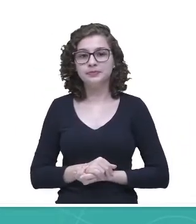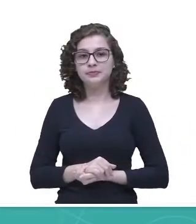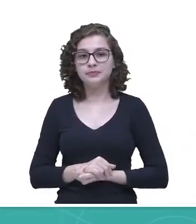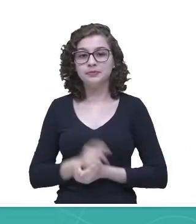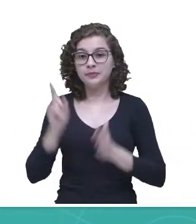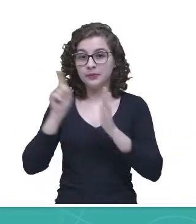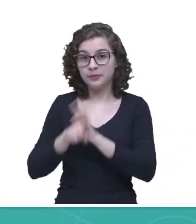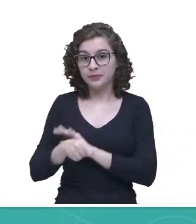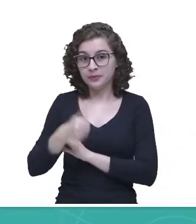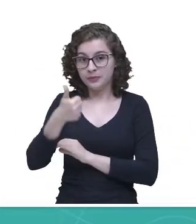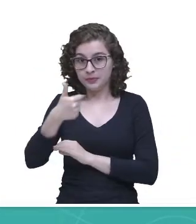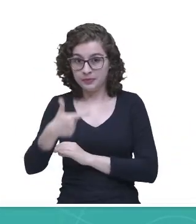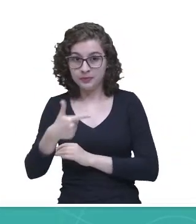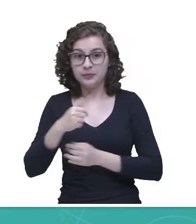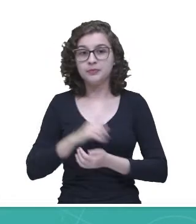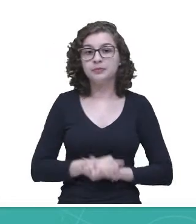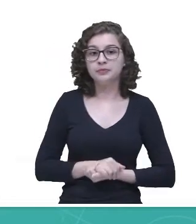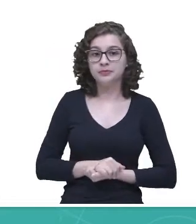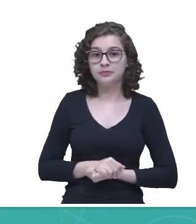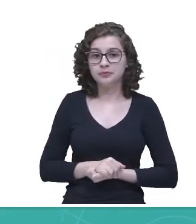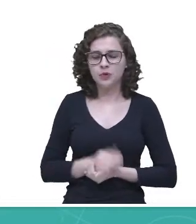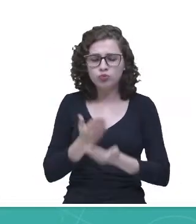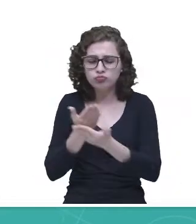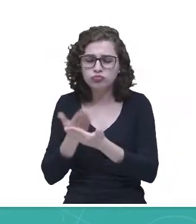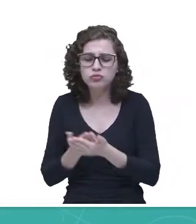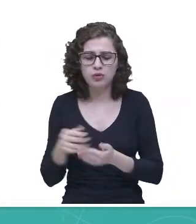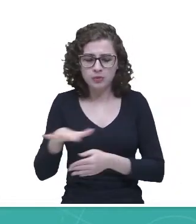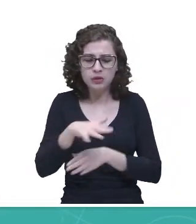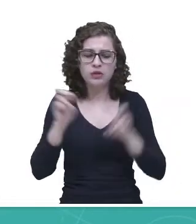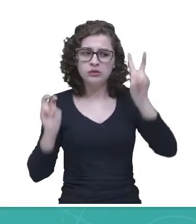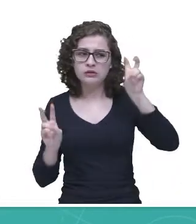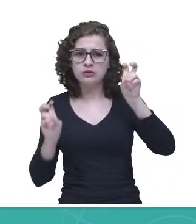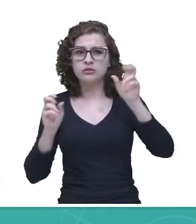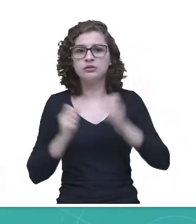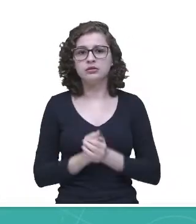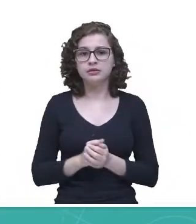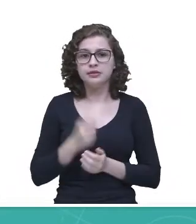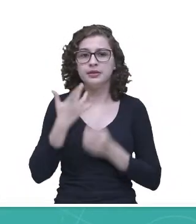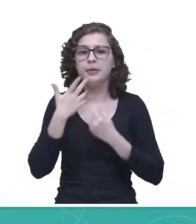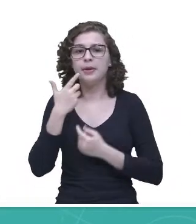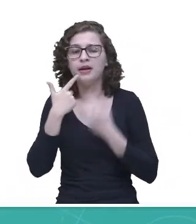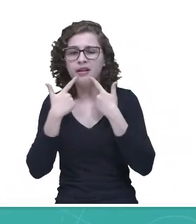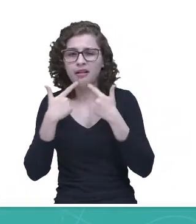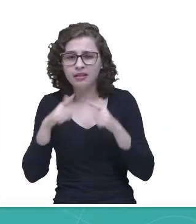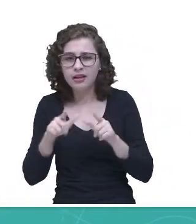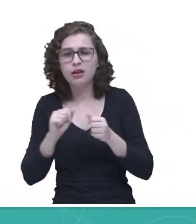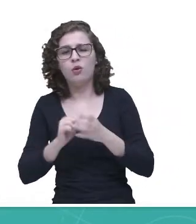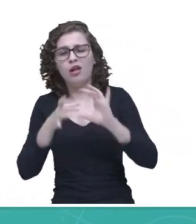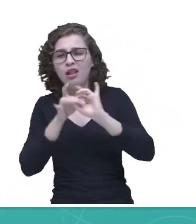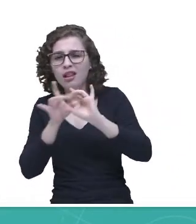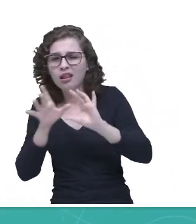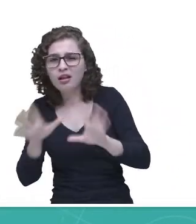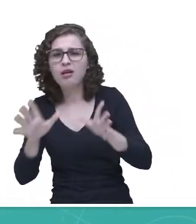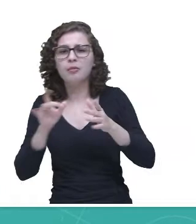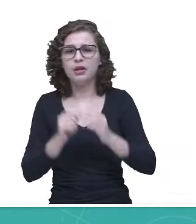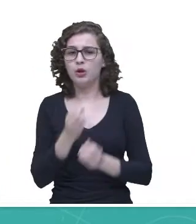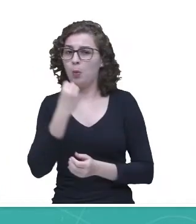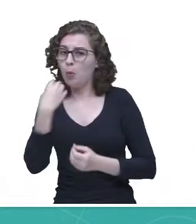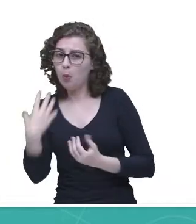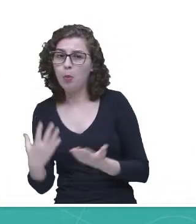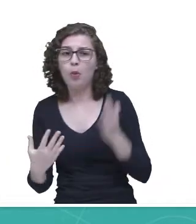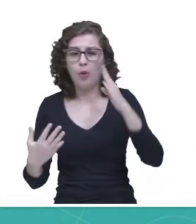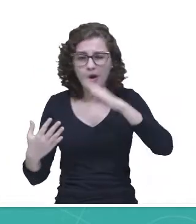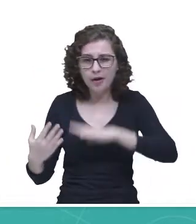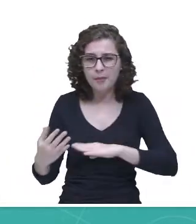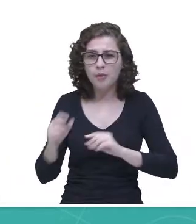Ao estudarmos liberdade, a questão do bem e do mal, verificamos que nas